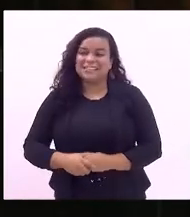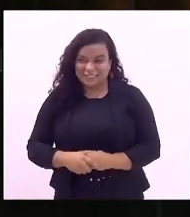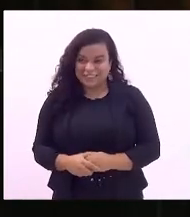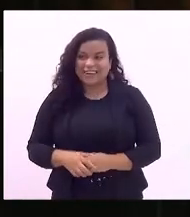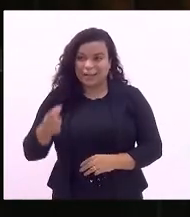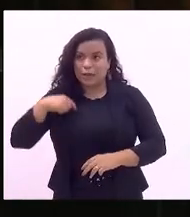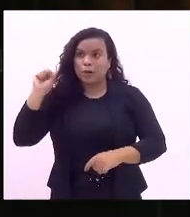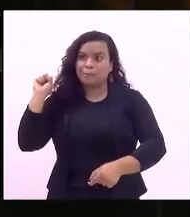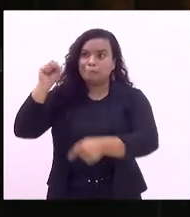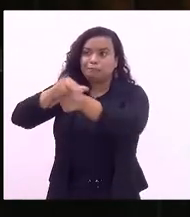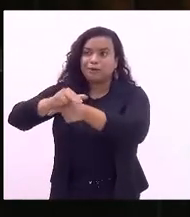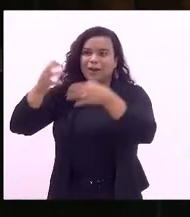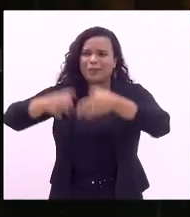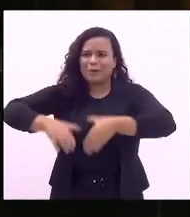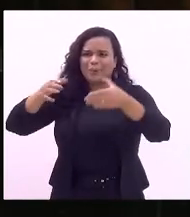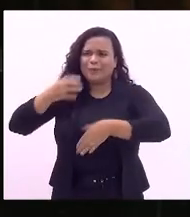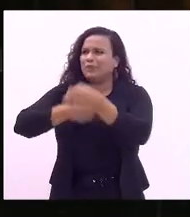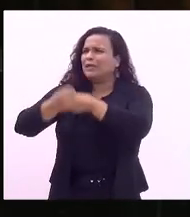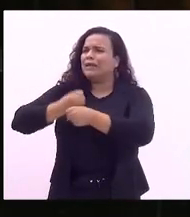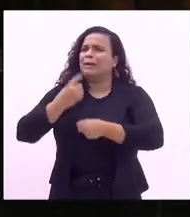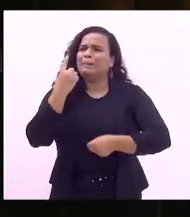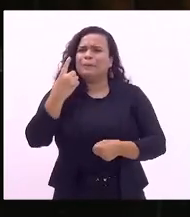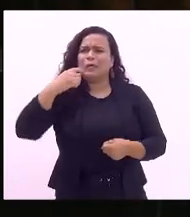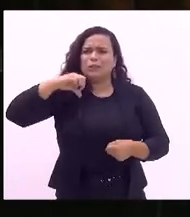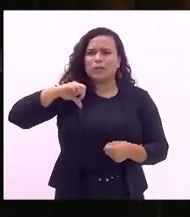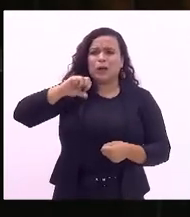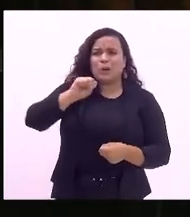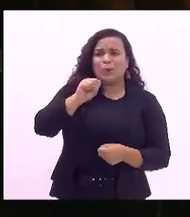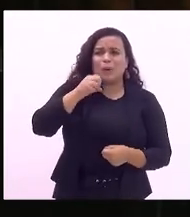e concurso 1984